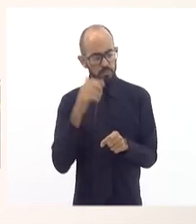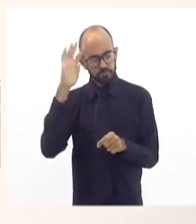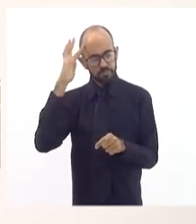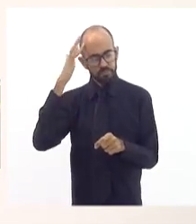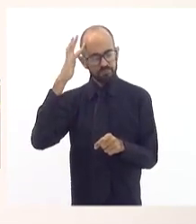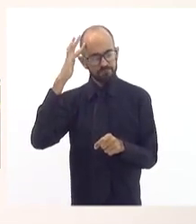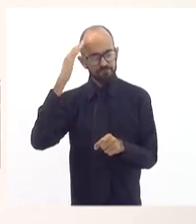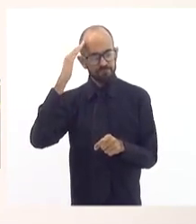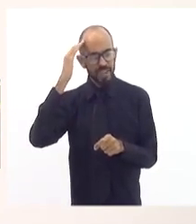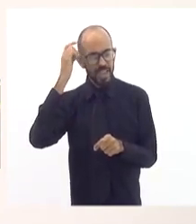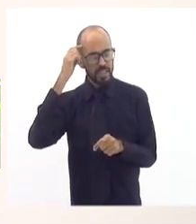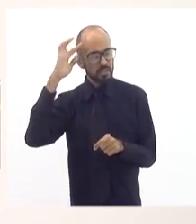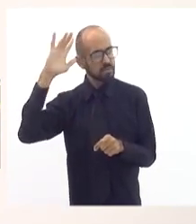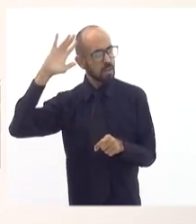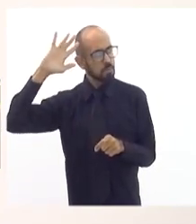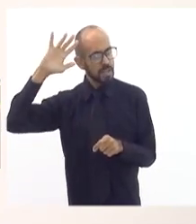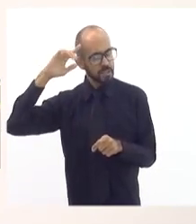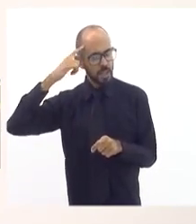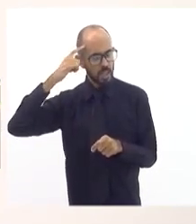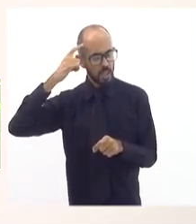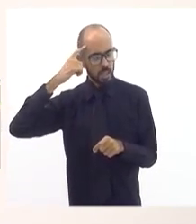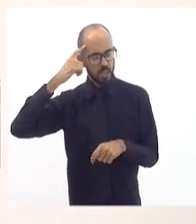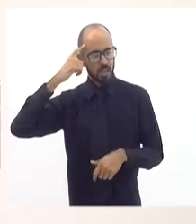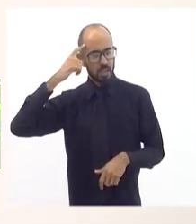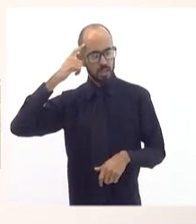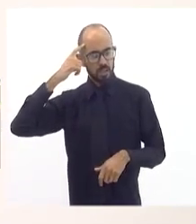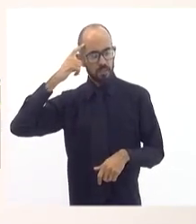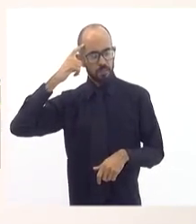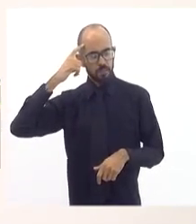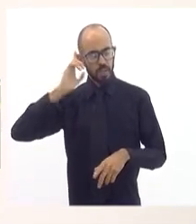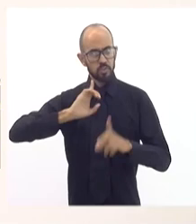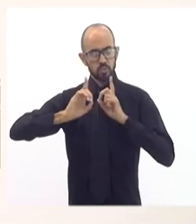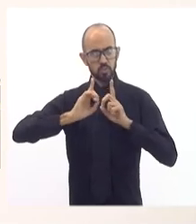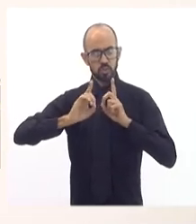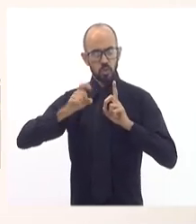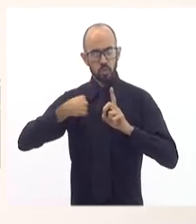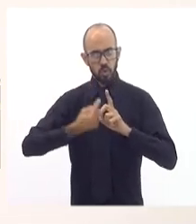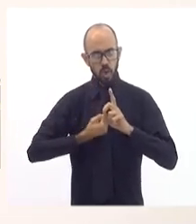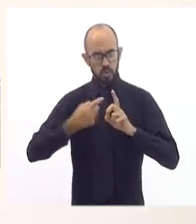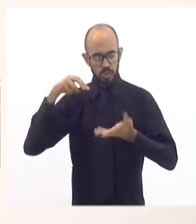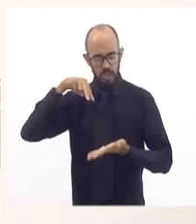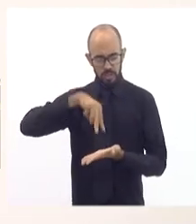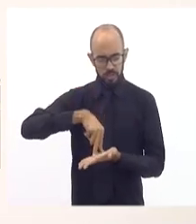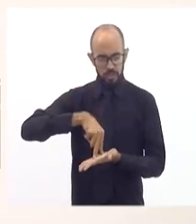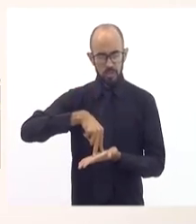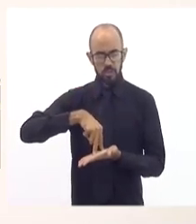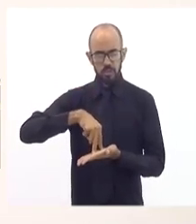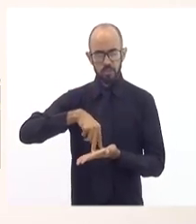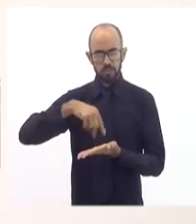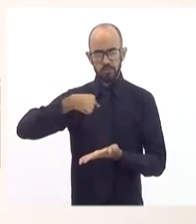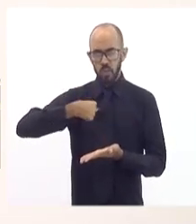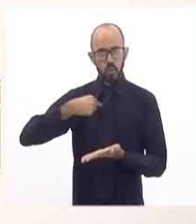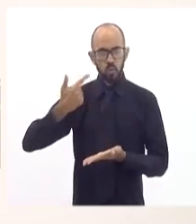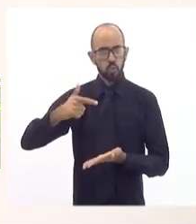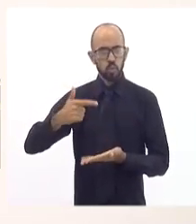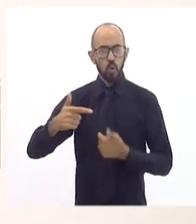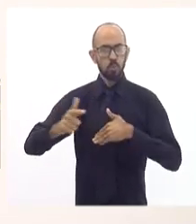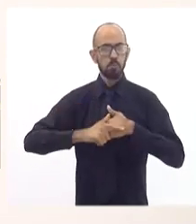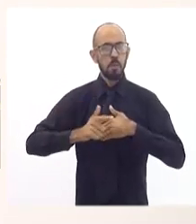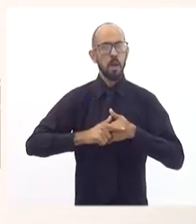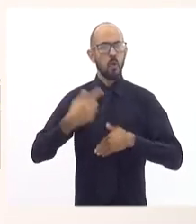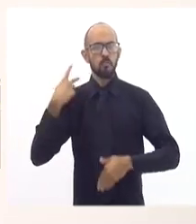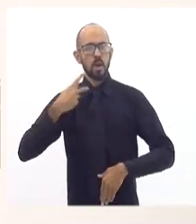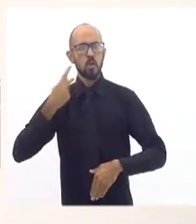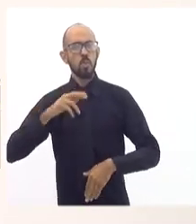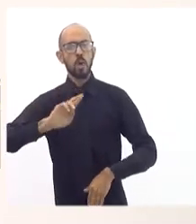o que nós queremos discutiu que nós queremos ter bater e aqui eu saio da função de vereador não coloco na